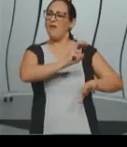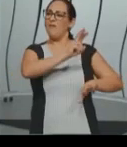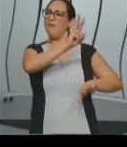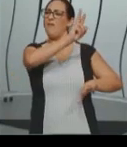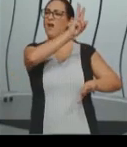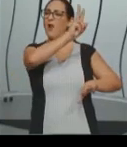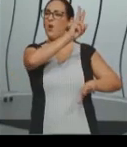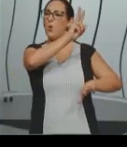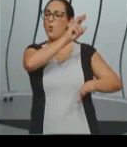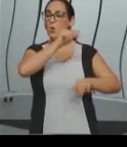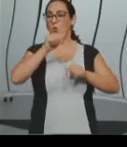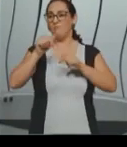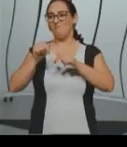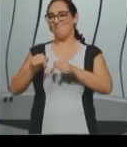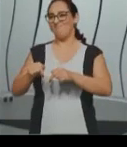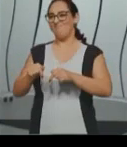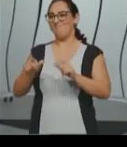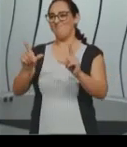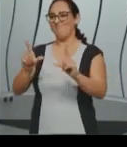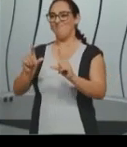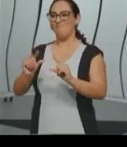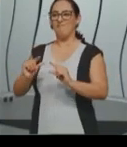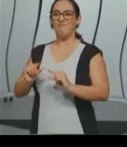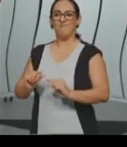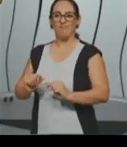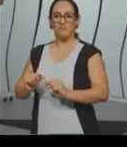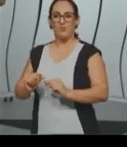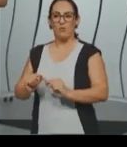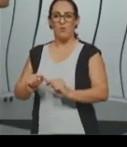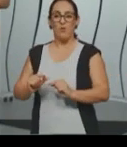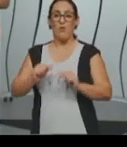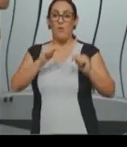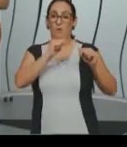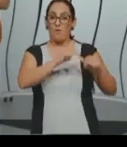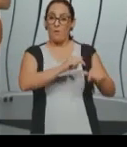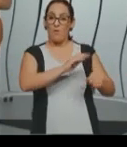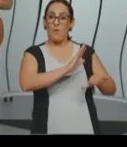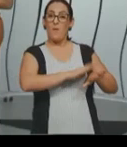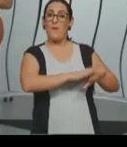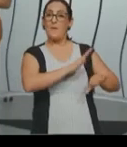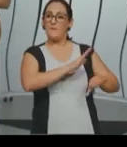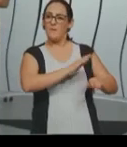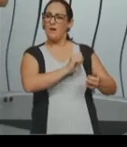capital produtivo, ele vem estado muito mais presente, né?